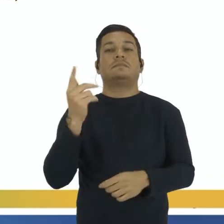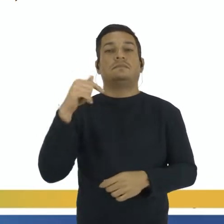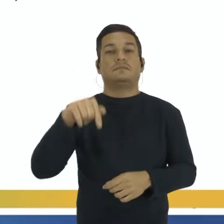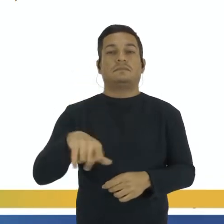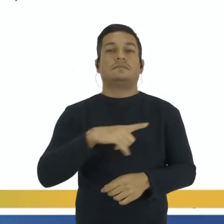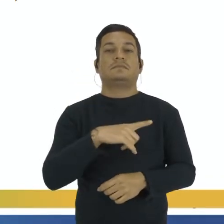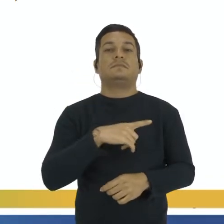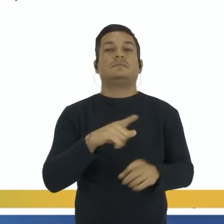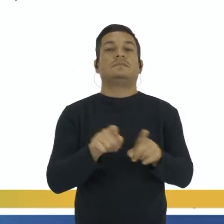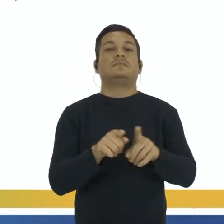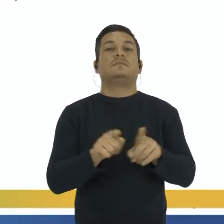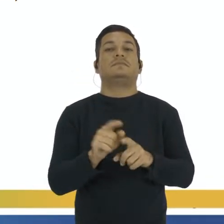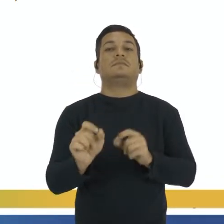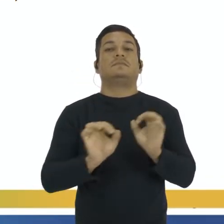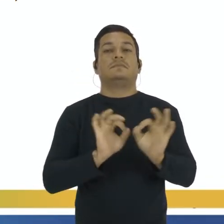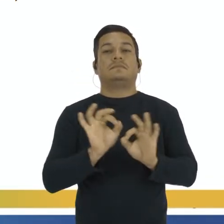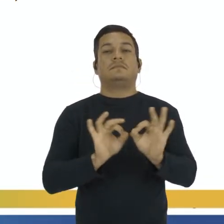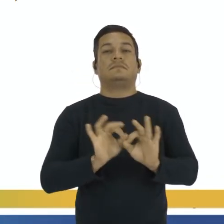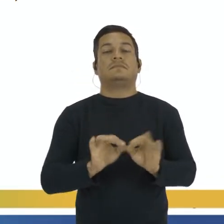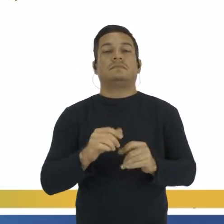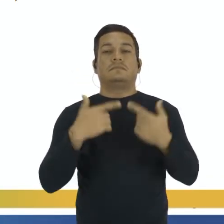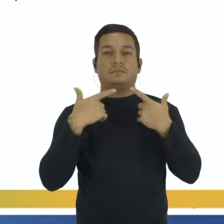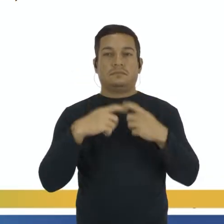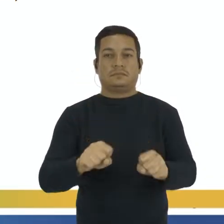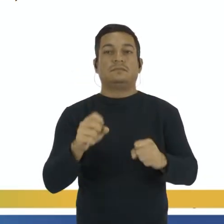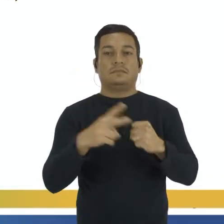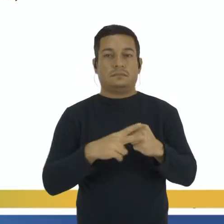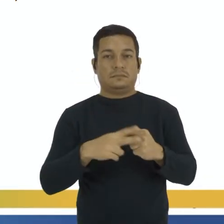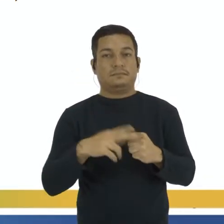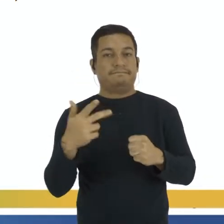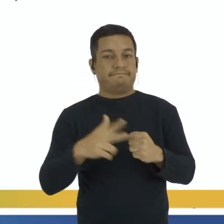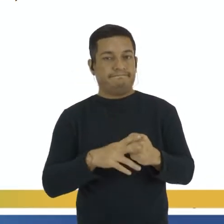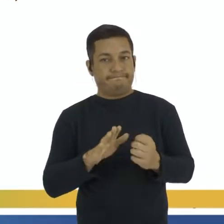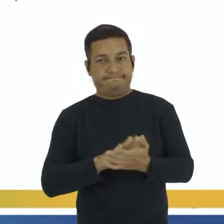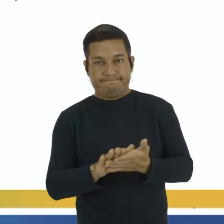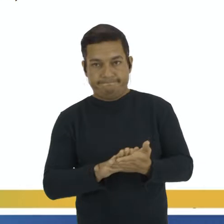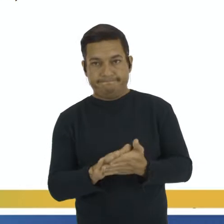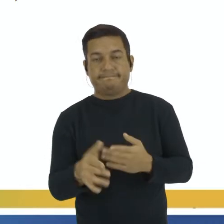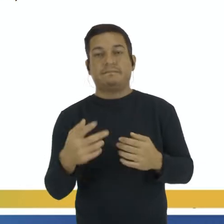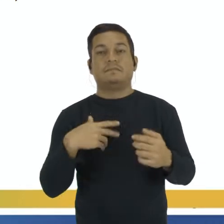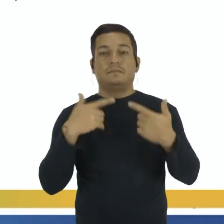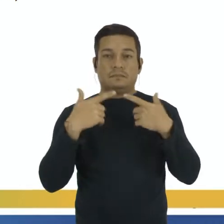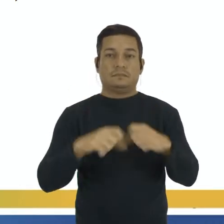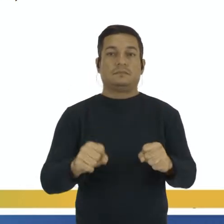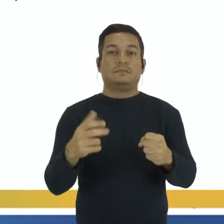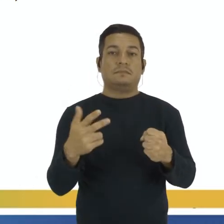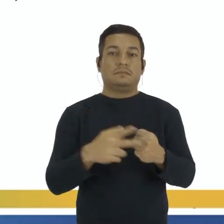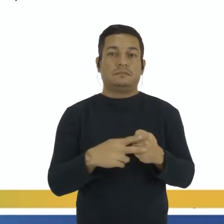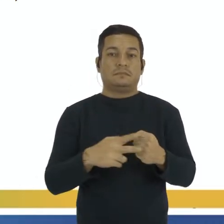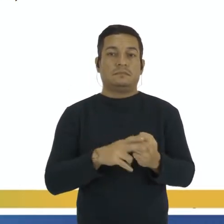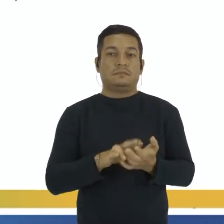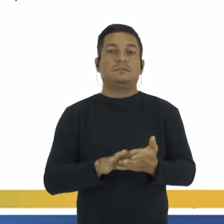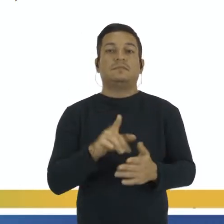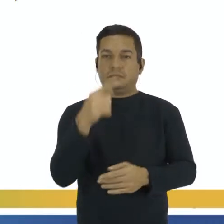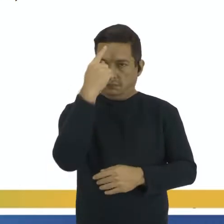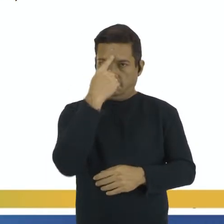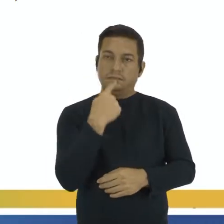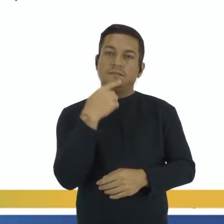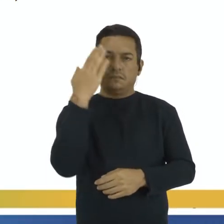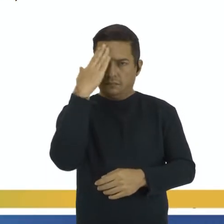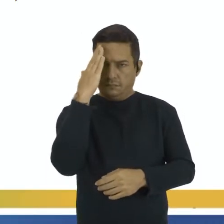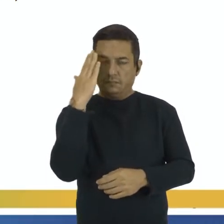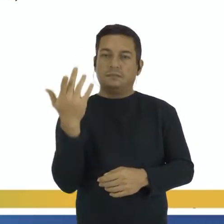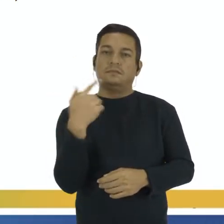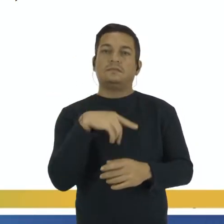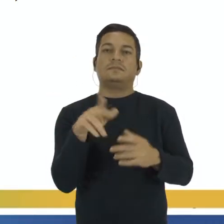ela tem essa construção de linguagem verbal e linguagem não verbal. A linguagem não verbal, a gente já sabe que são as imagens, né? São